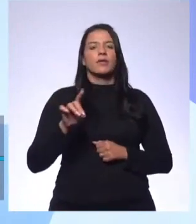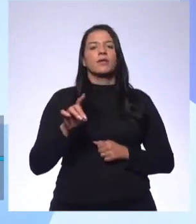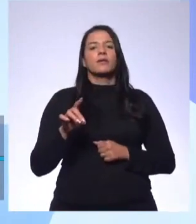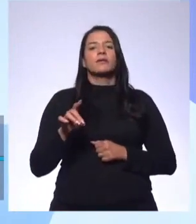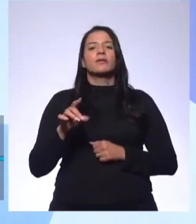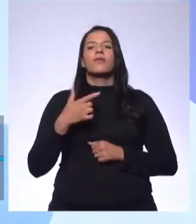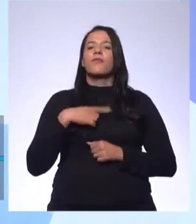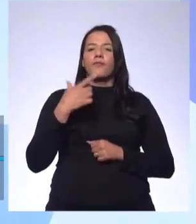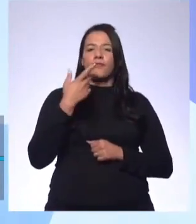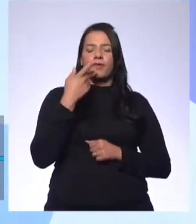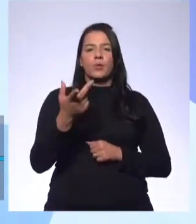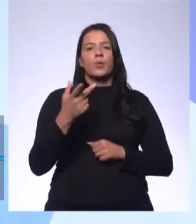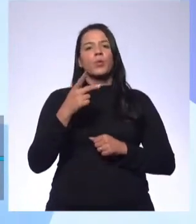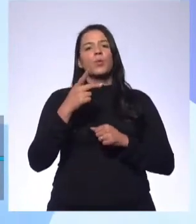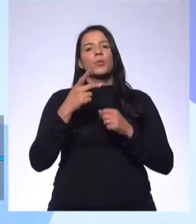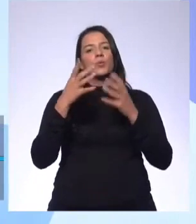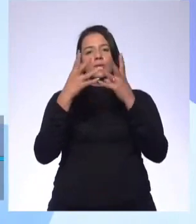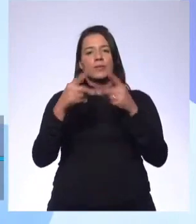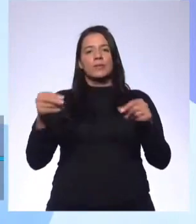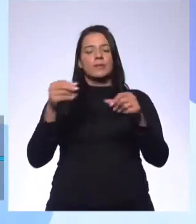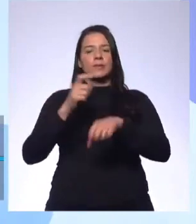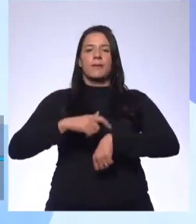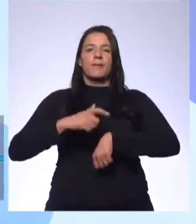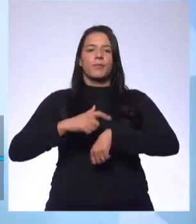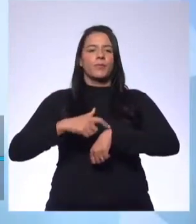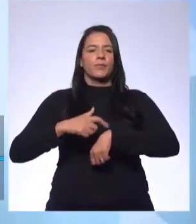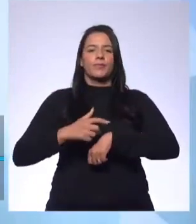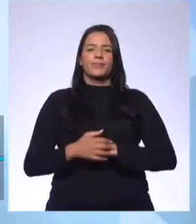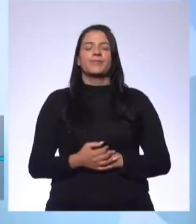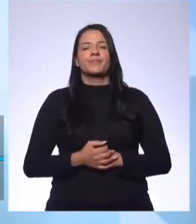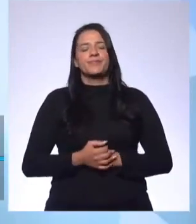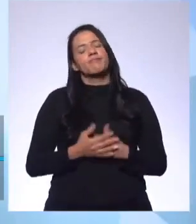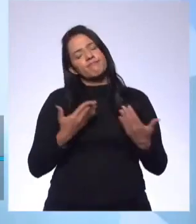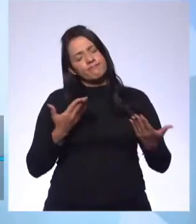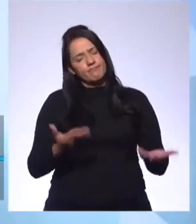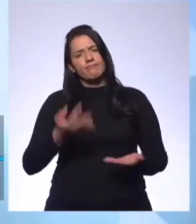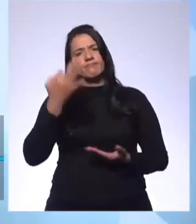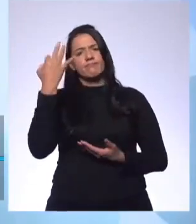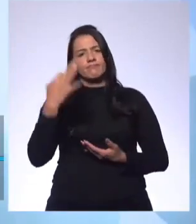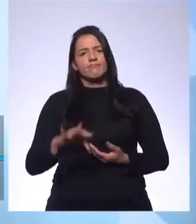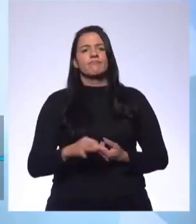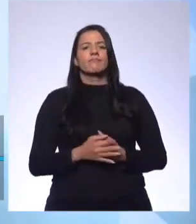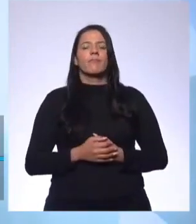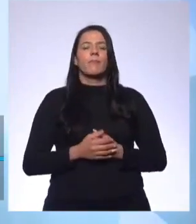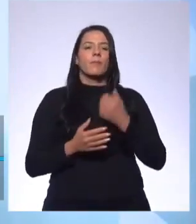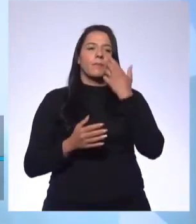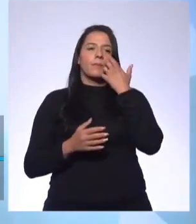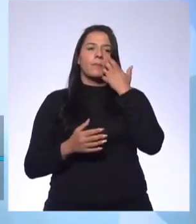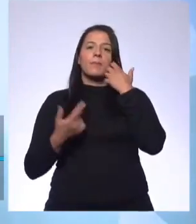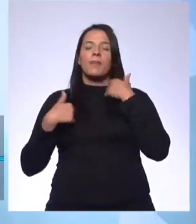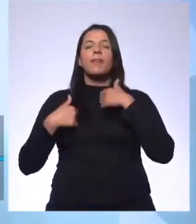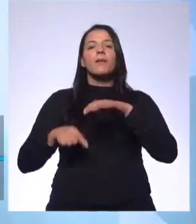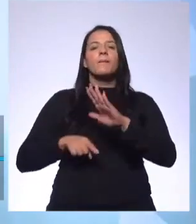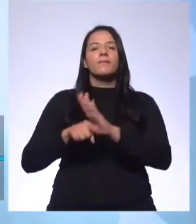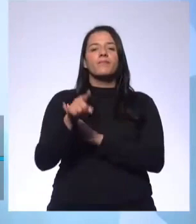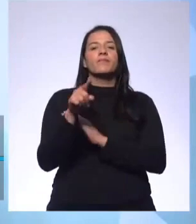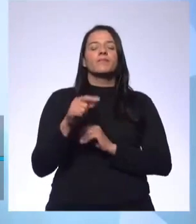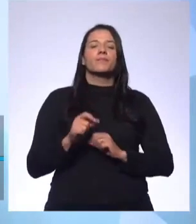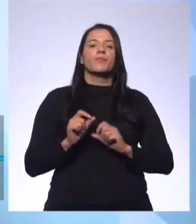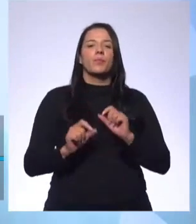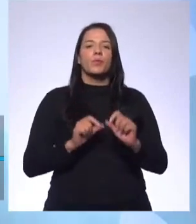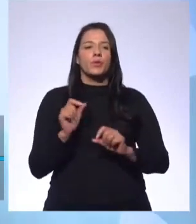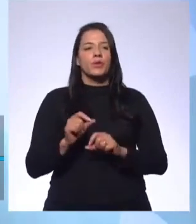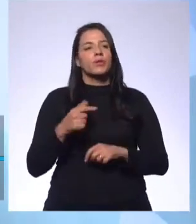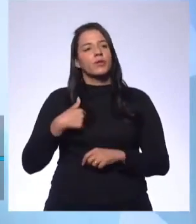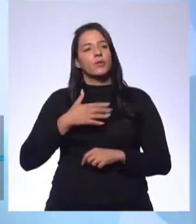Liberdade. A passagem do tempo, é isto, é o tempo? Então é o tempo, né? Como já foi falado, começa a falar do tempo. Eu fiz uma pergunta porque